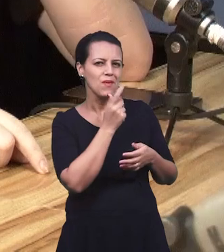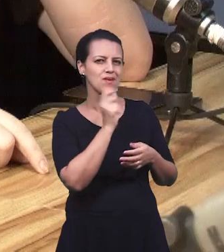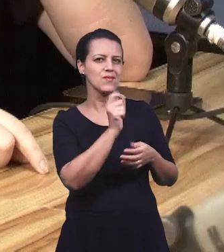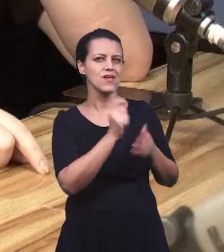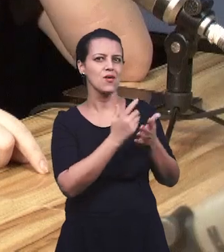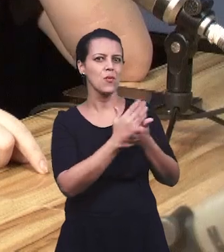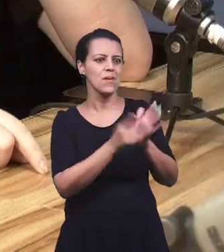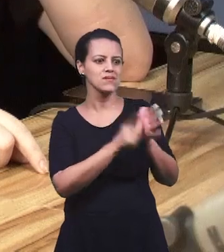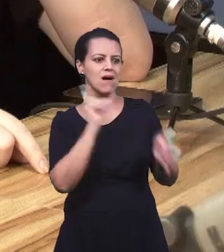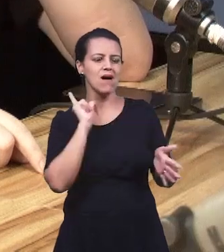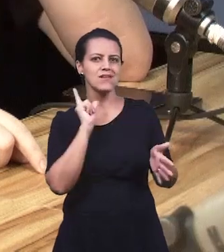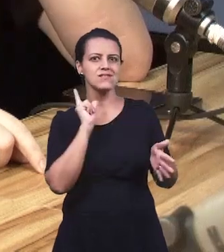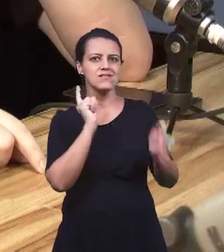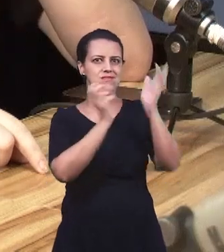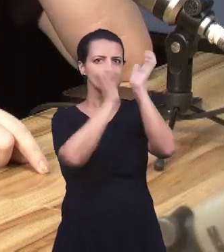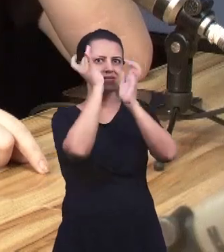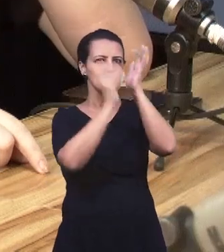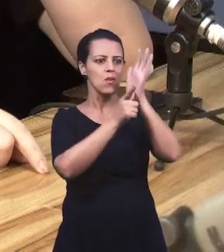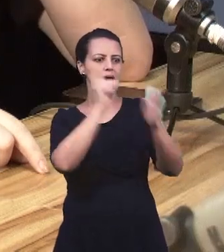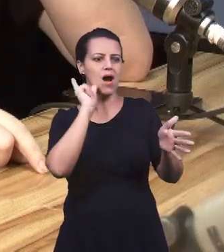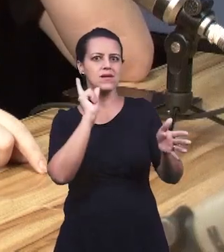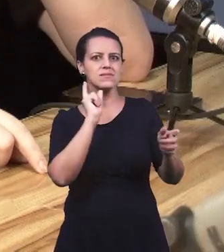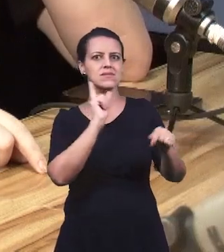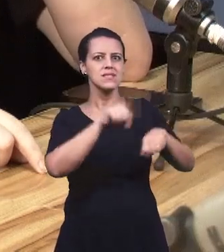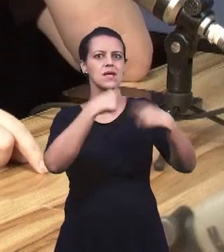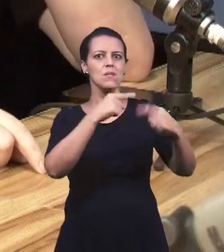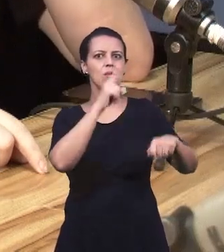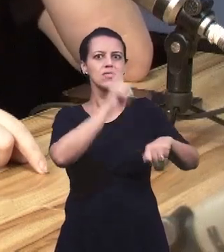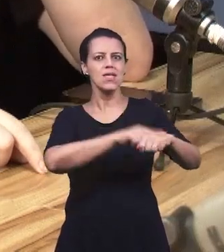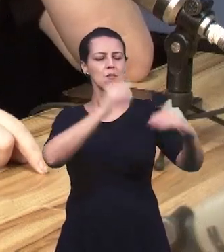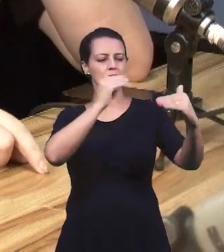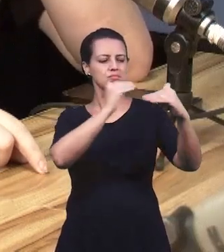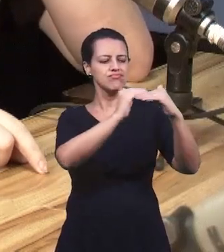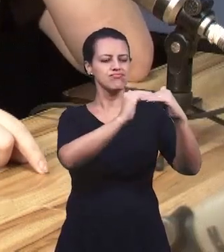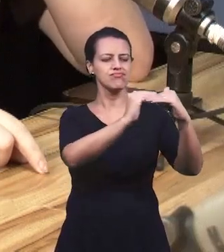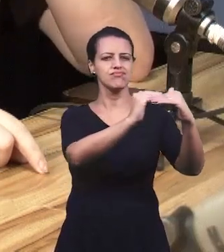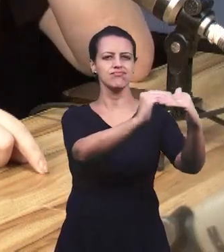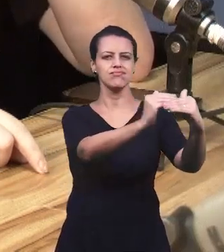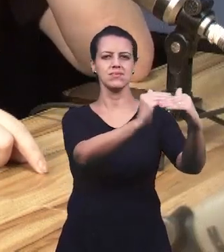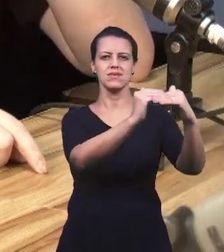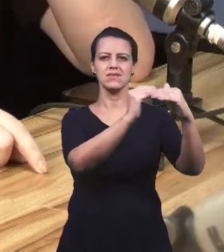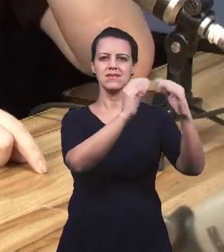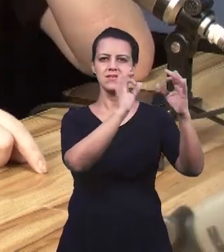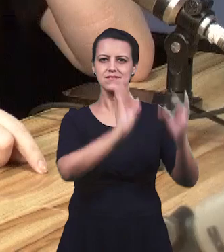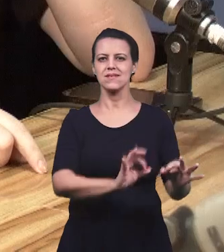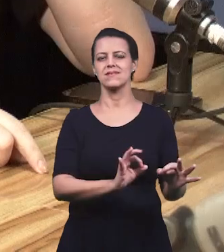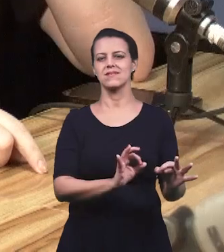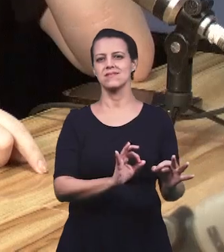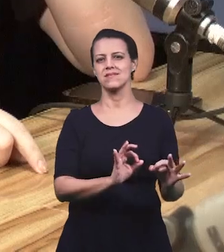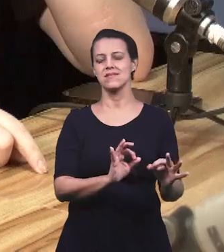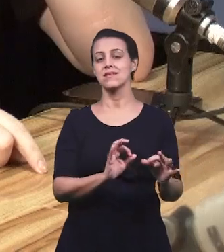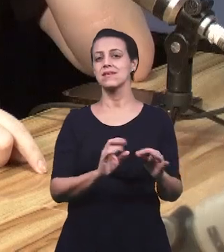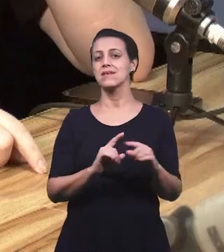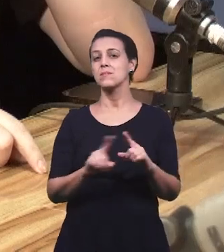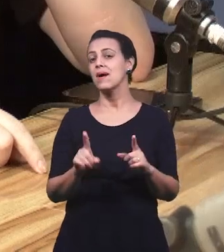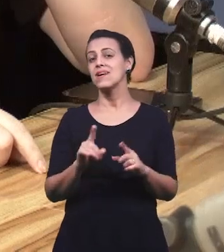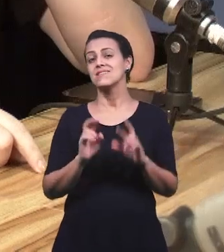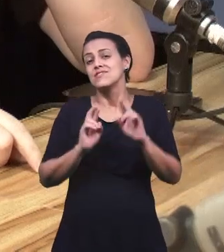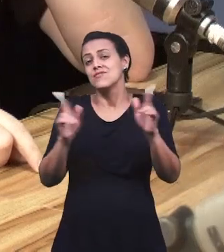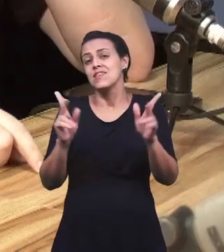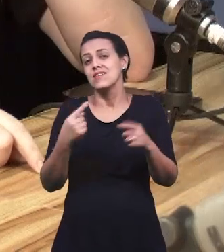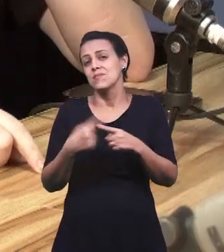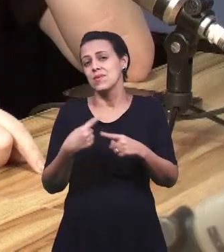a antecipar para que ele consiga processar tudo junto, né? Mas aí entra um componente diferente daquilo que é a